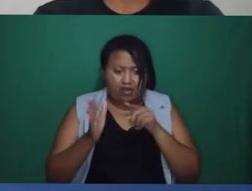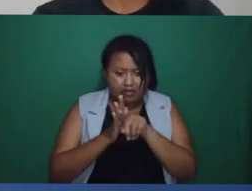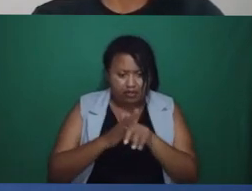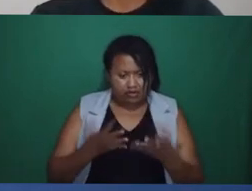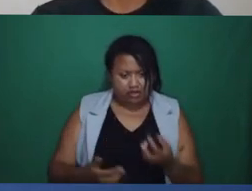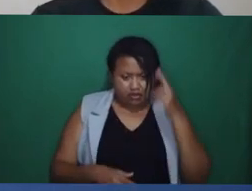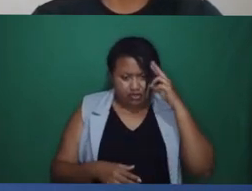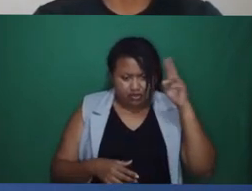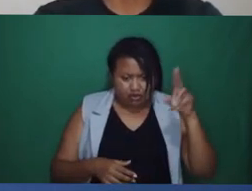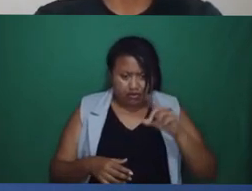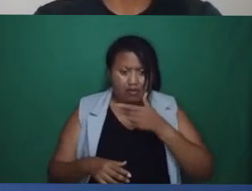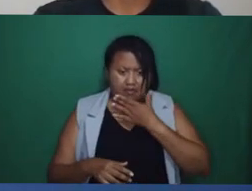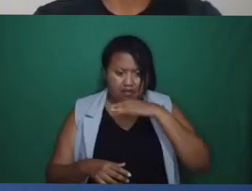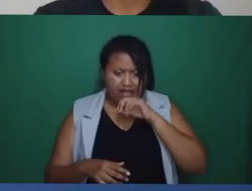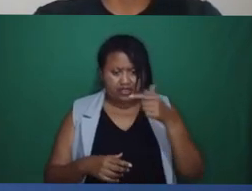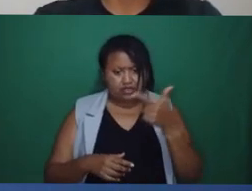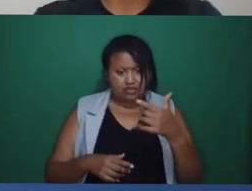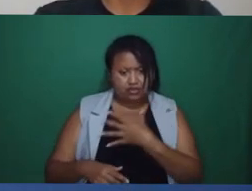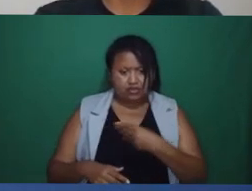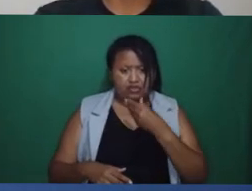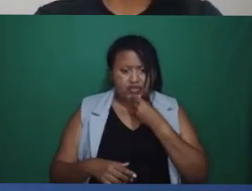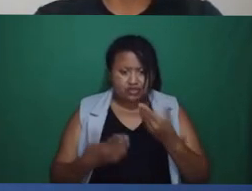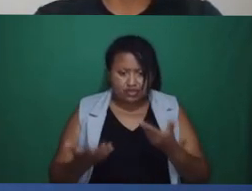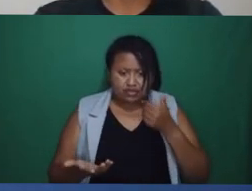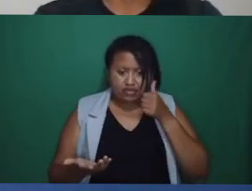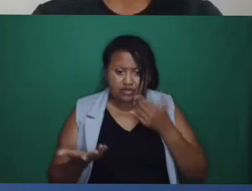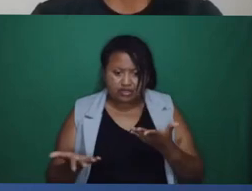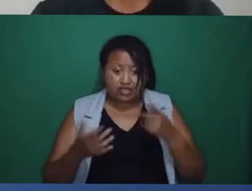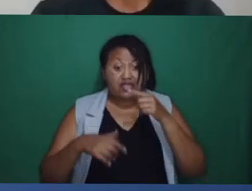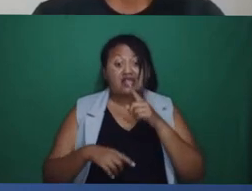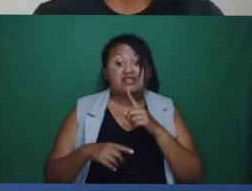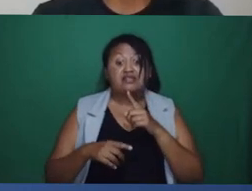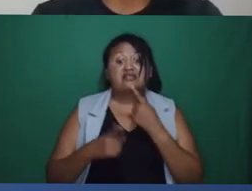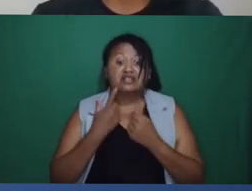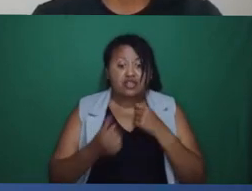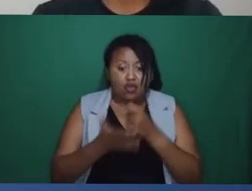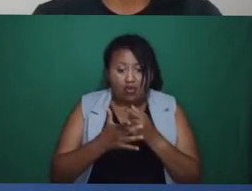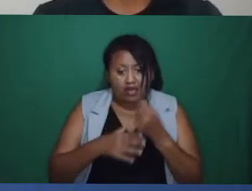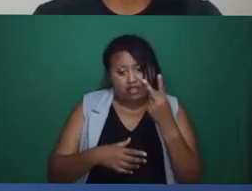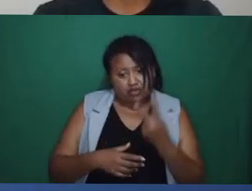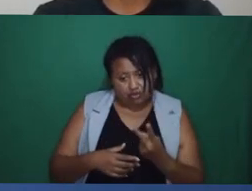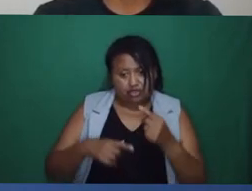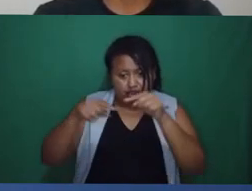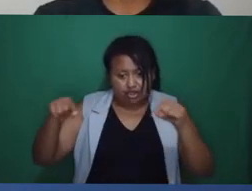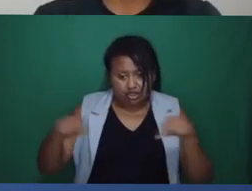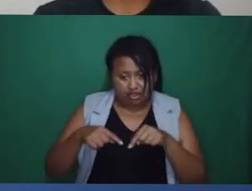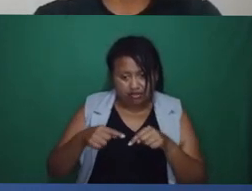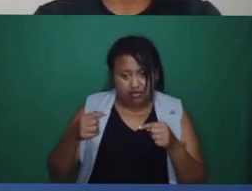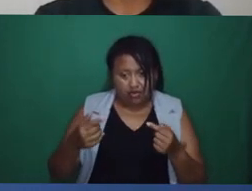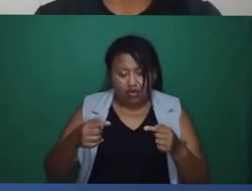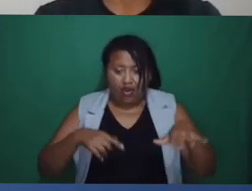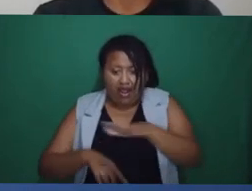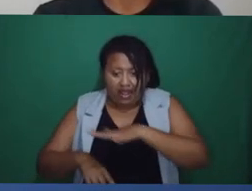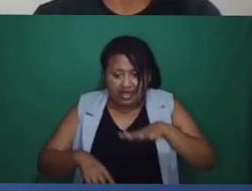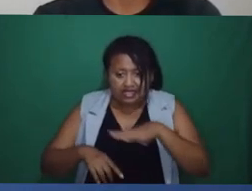da questão um senhor pode dos filhos desejam comprar dois terrenos com áreas de medidas distintas para cada